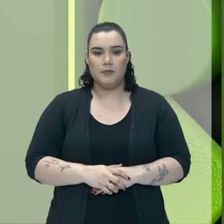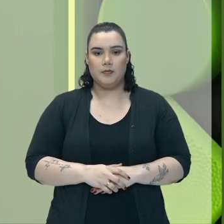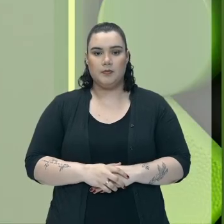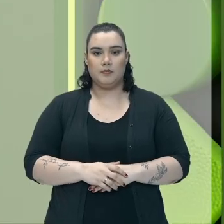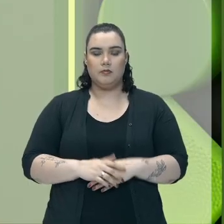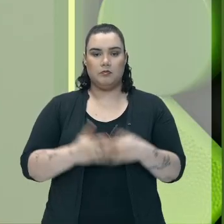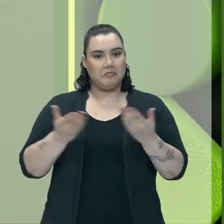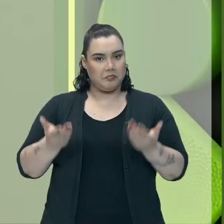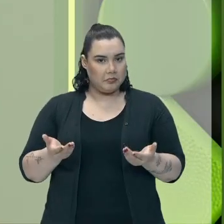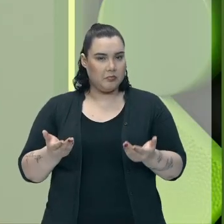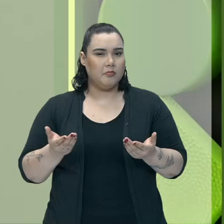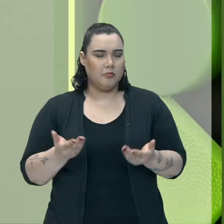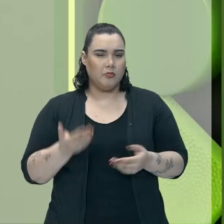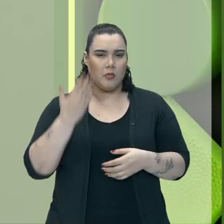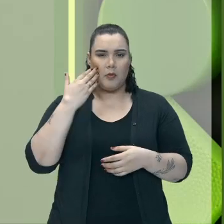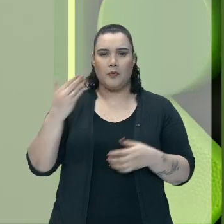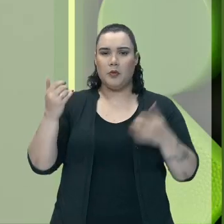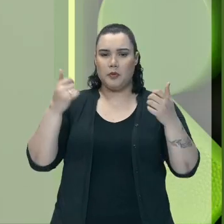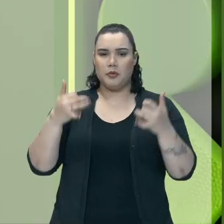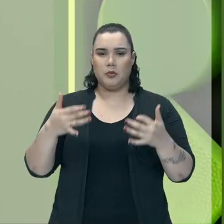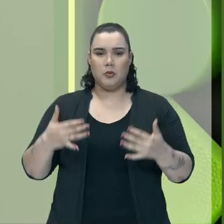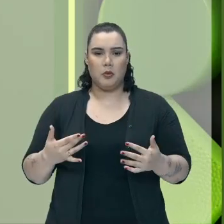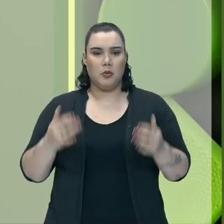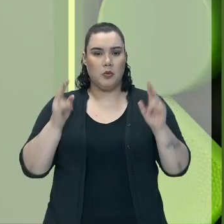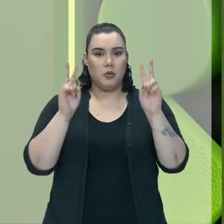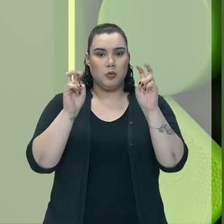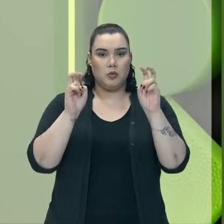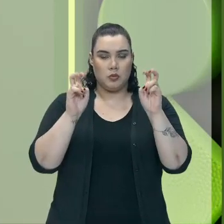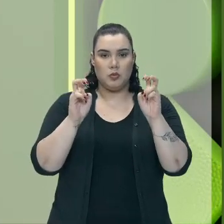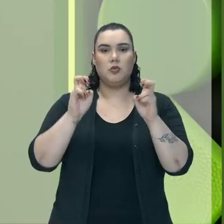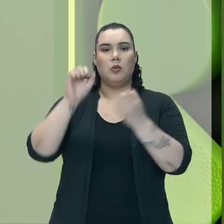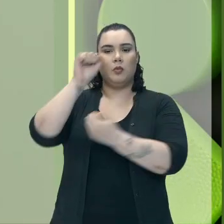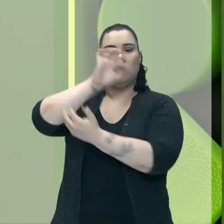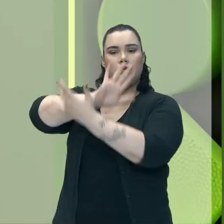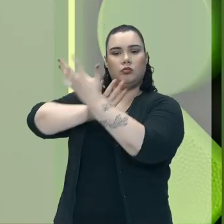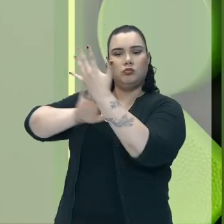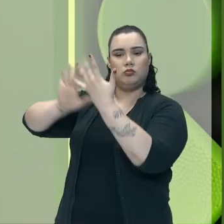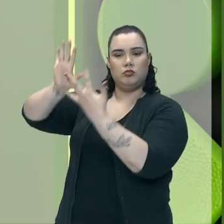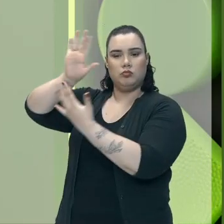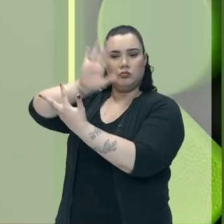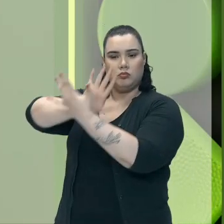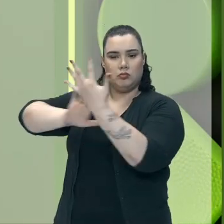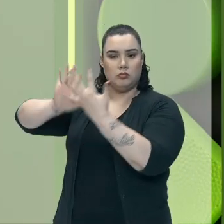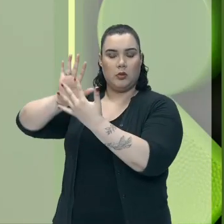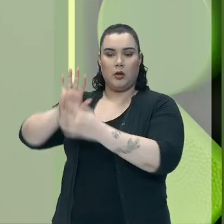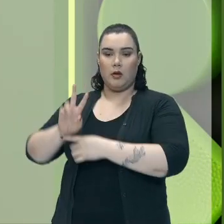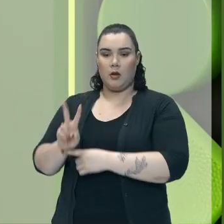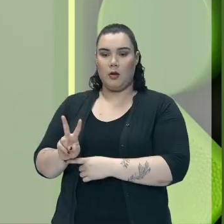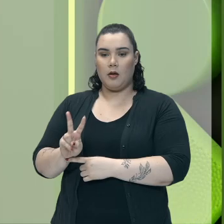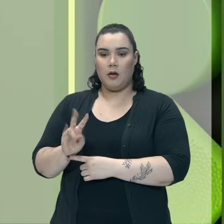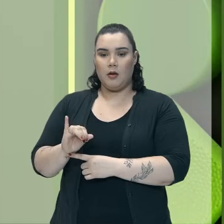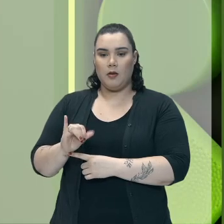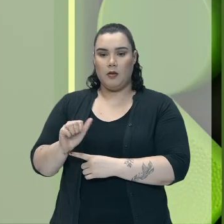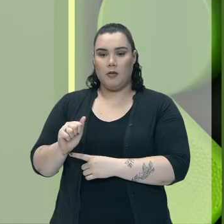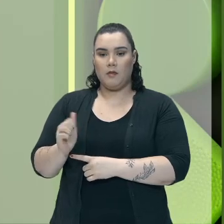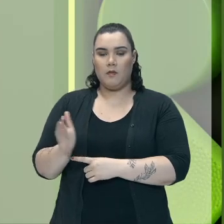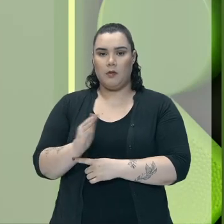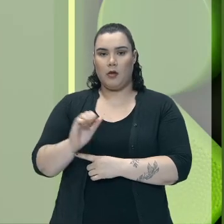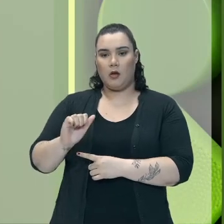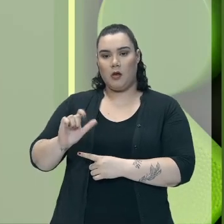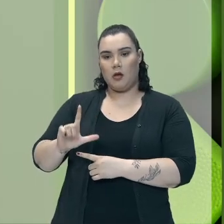Então, pessoal, vocês viram aí que nós falamos um pouco da Via Láctea, né? É a galáxia onde